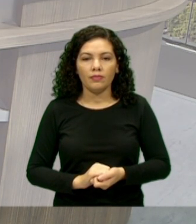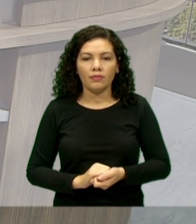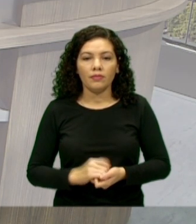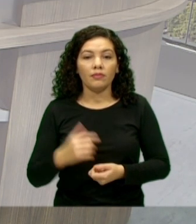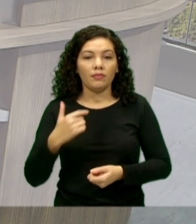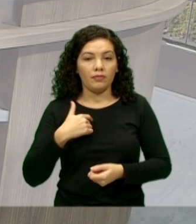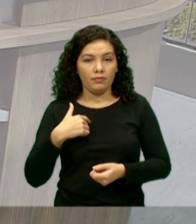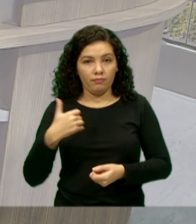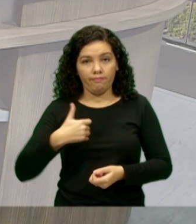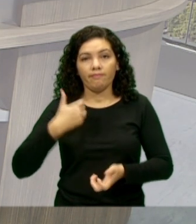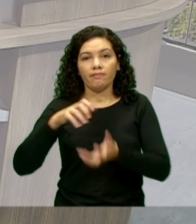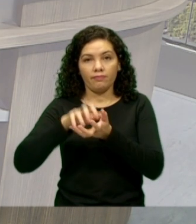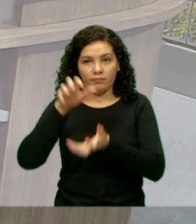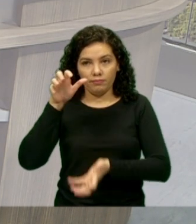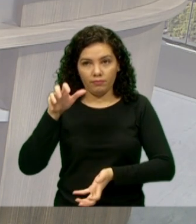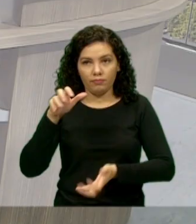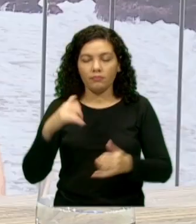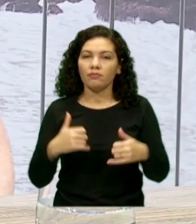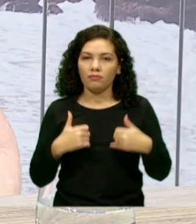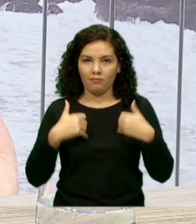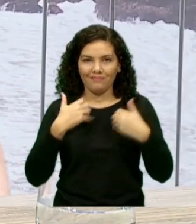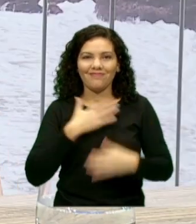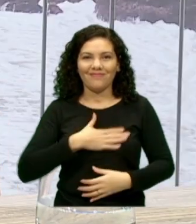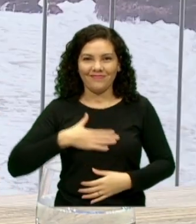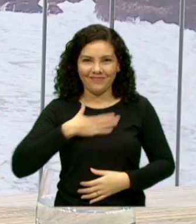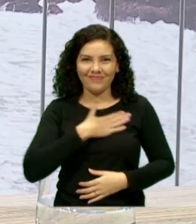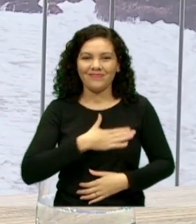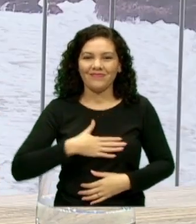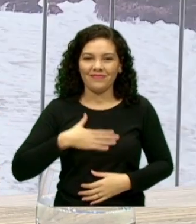Eu sou uma idosa e, com orgulho, que